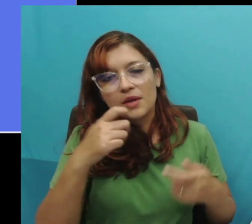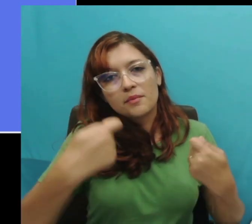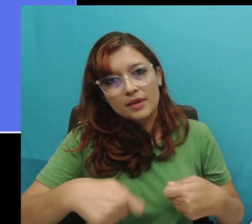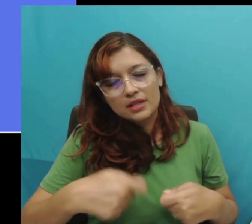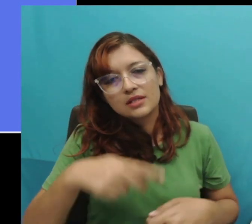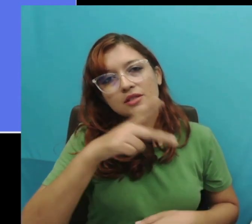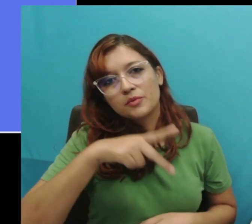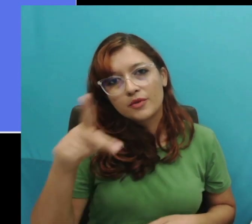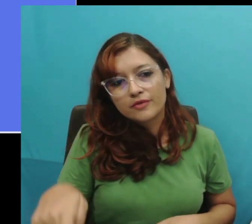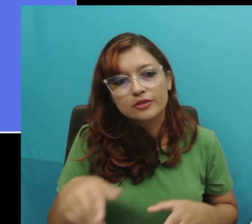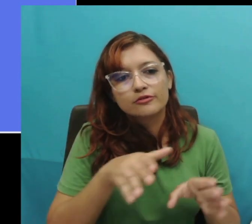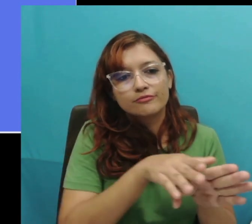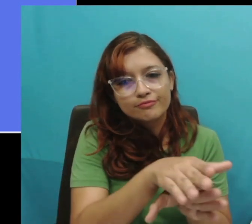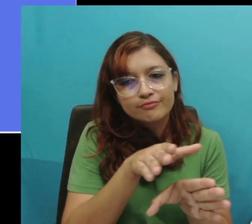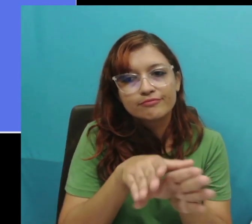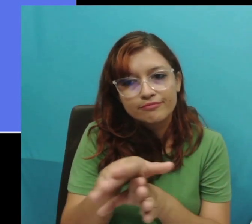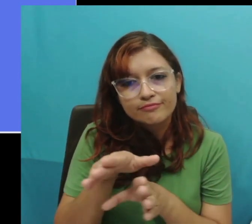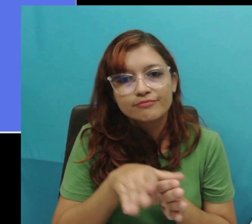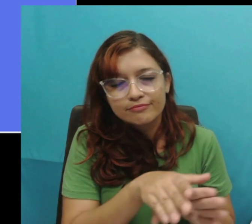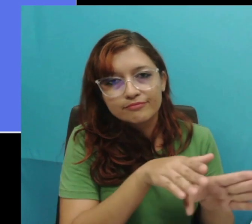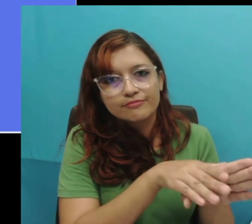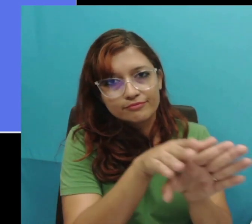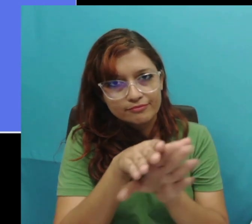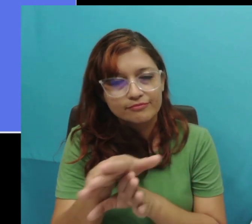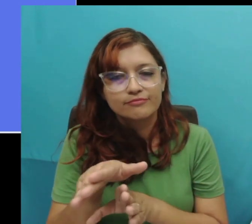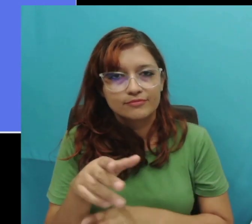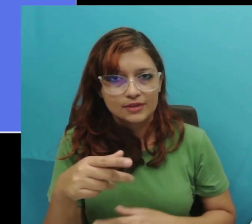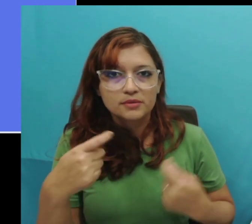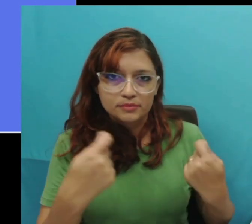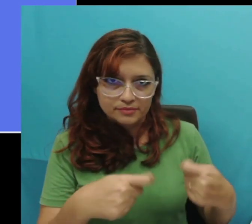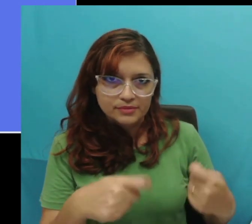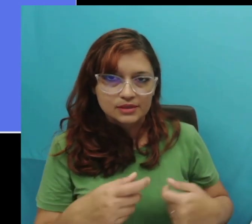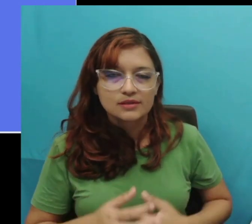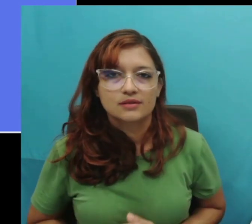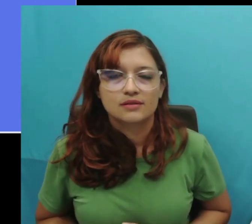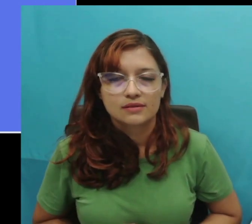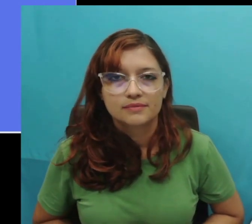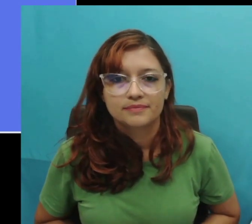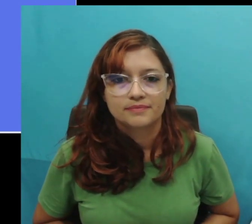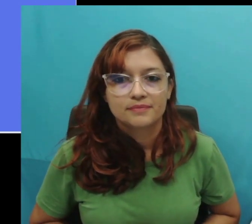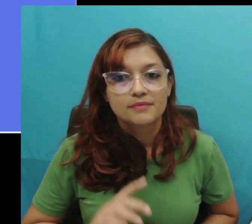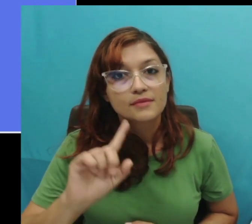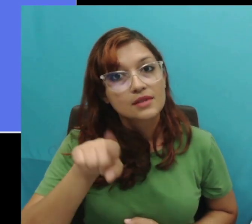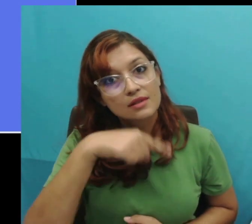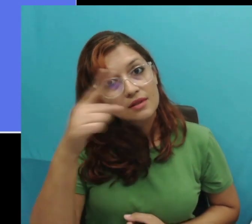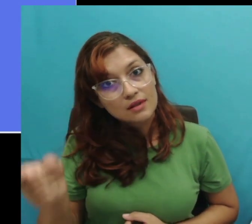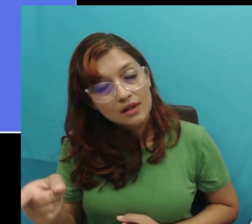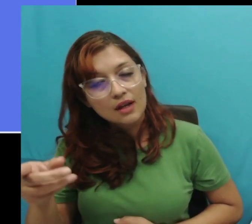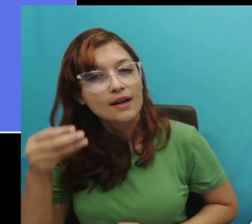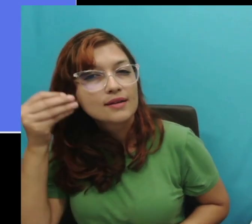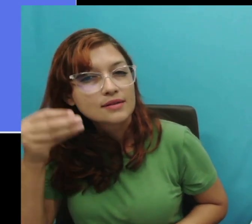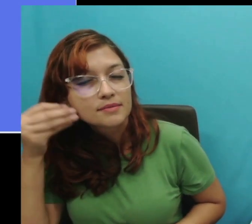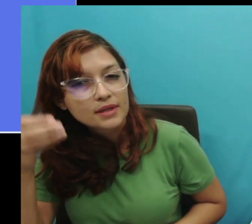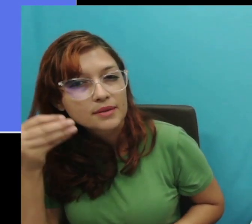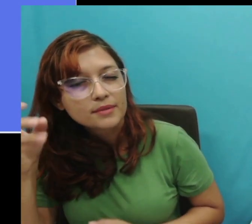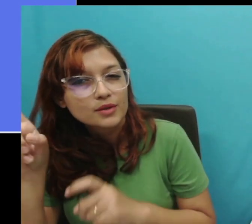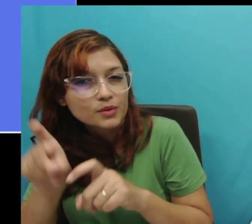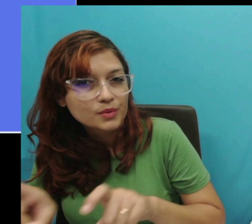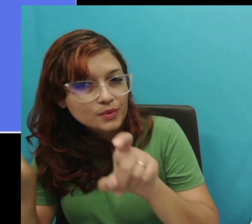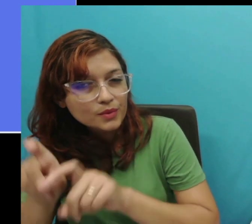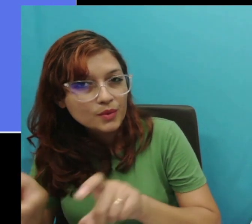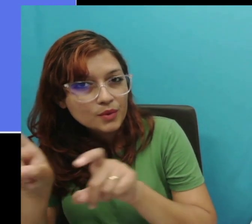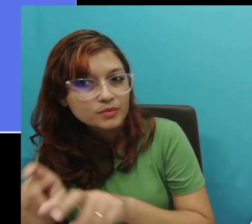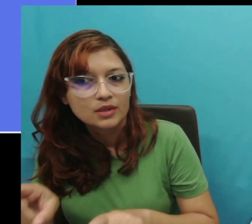Mas, devido à falta de experiência deles em usar os equipamentos, isso necessita de muita orientação e supervisão